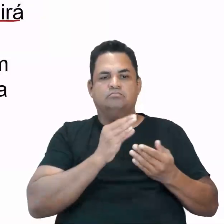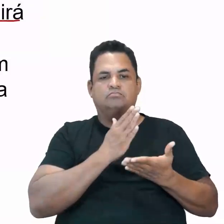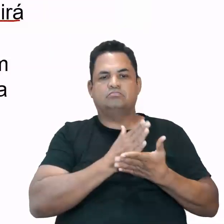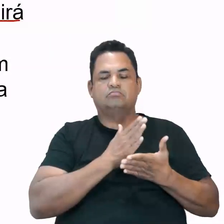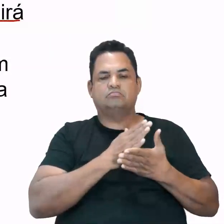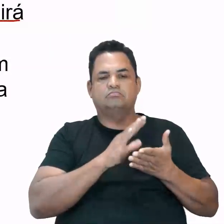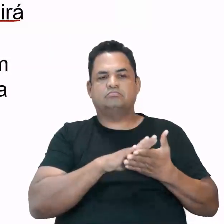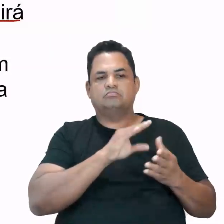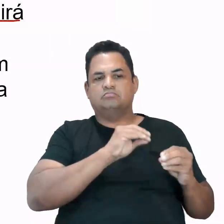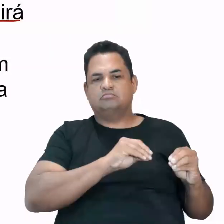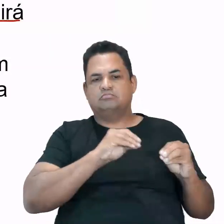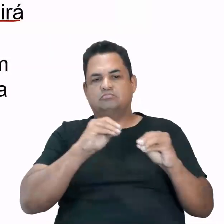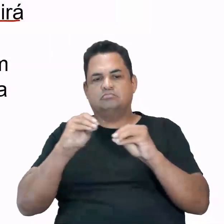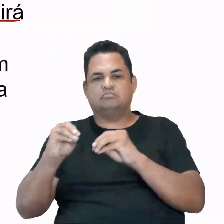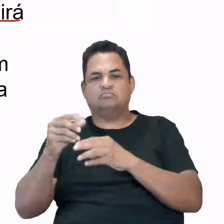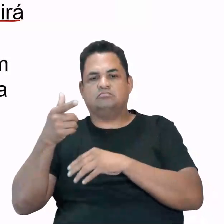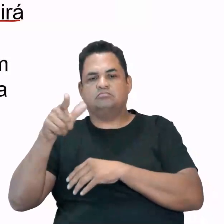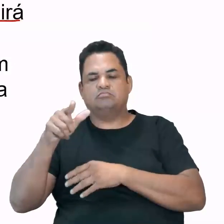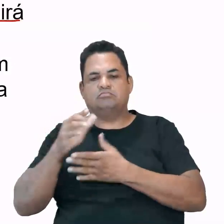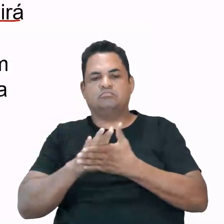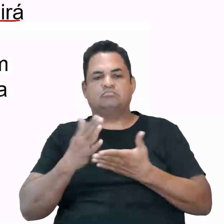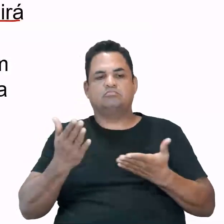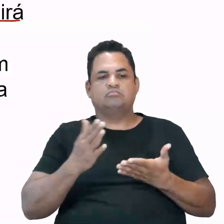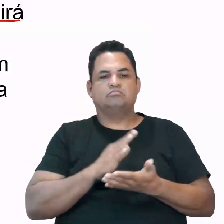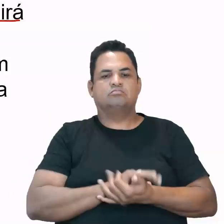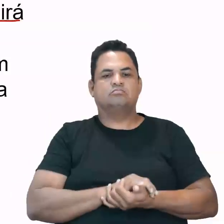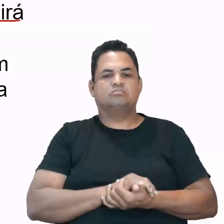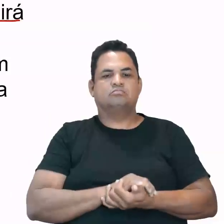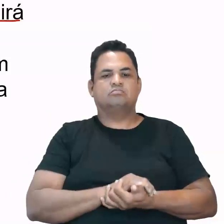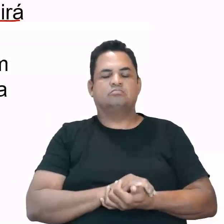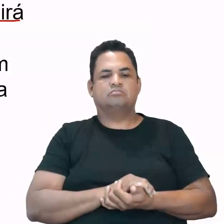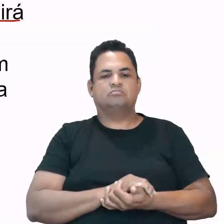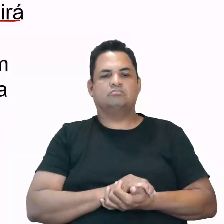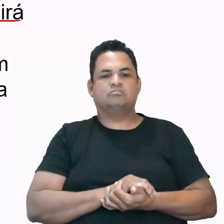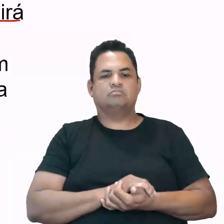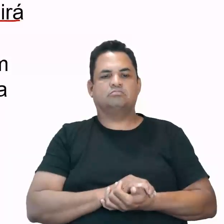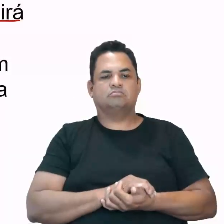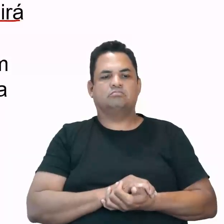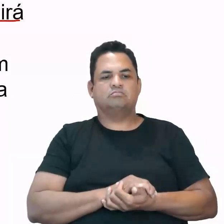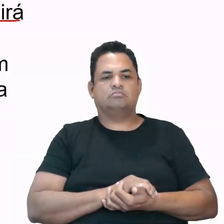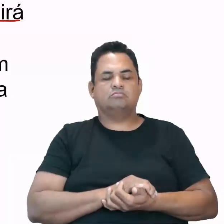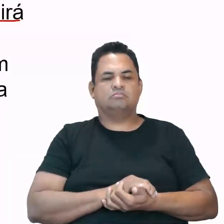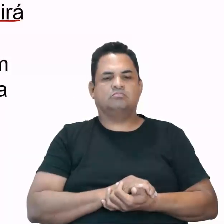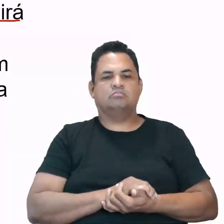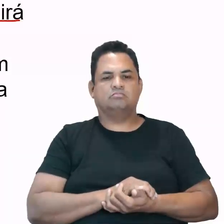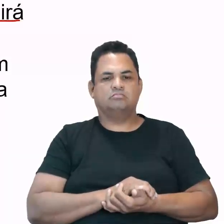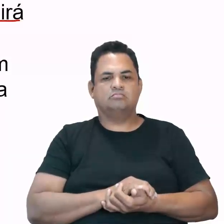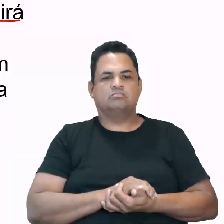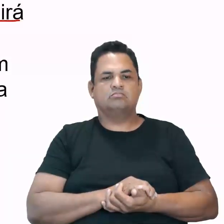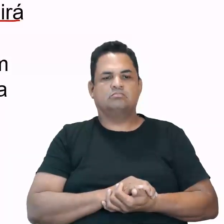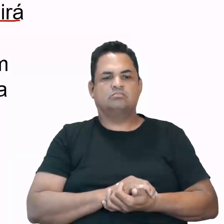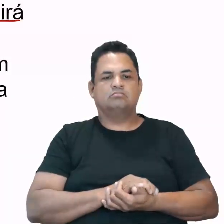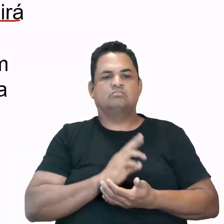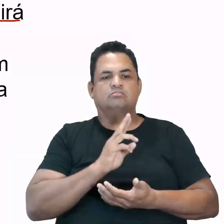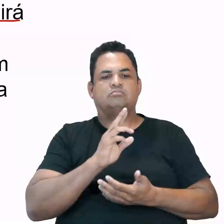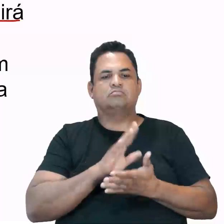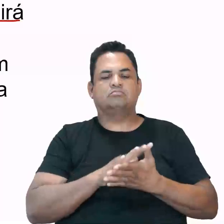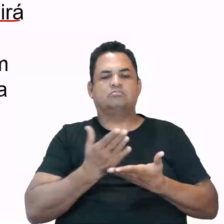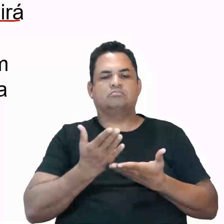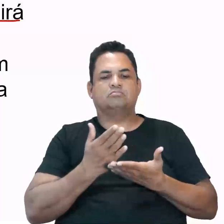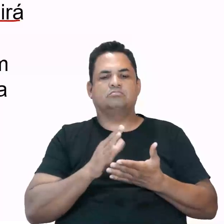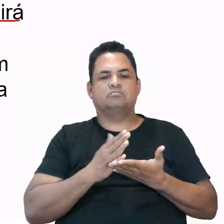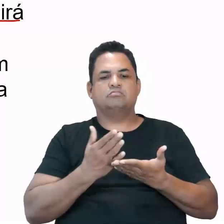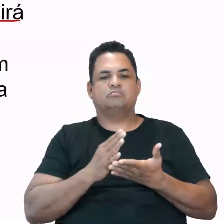ser transferida para o outro corpo. Não é toda a carga, não existe comitor que acaba o corpo, né? Nesse processo, os